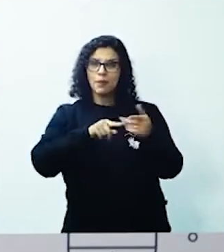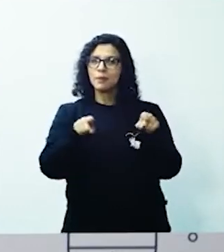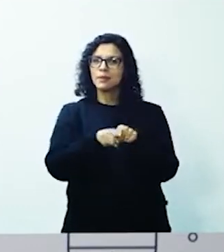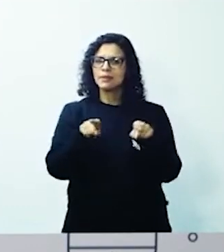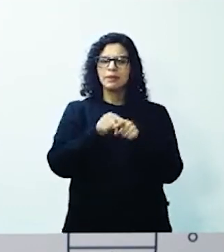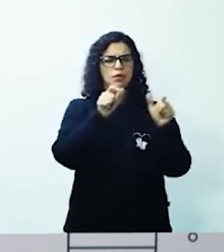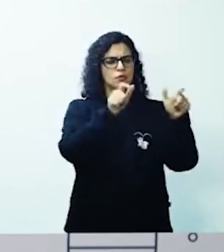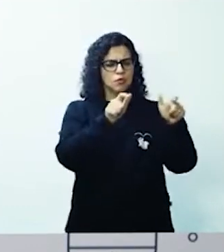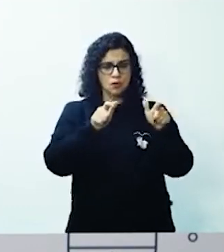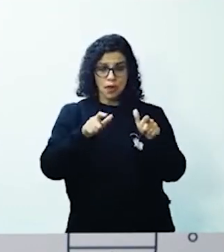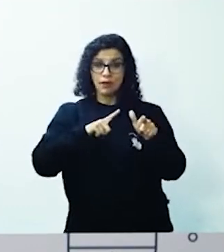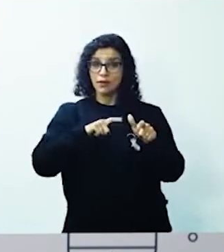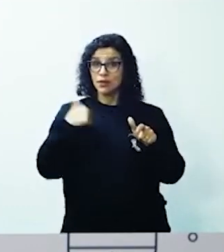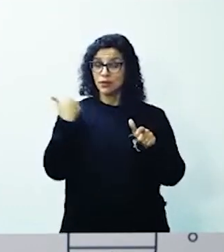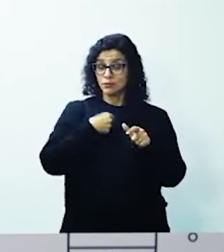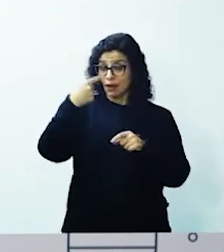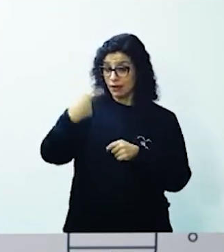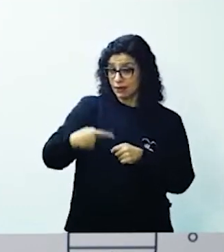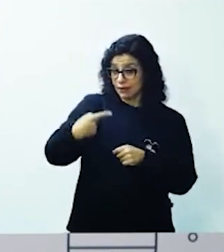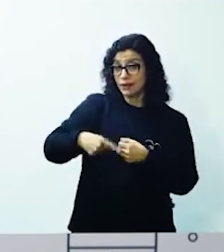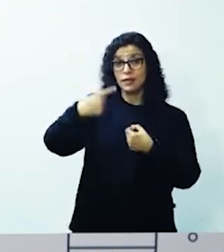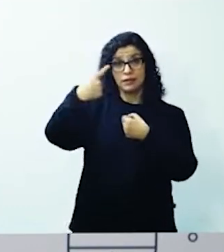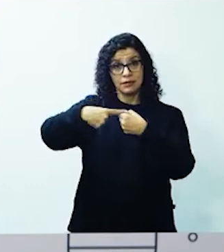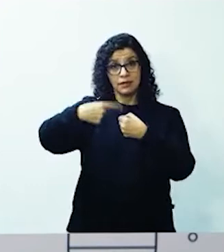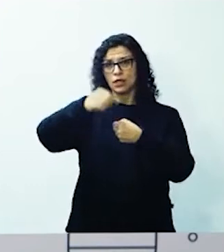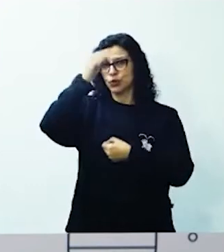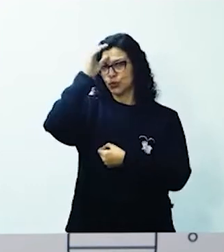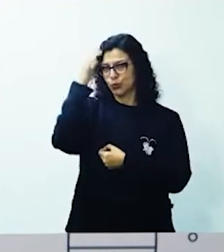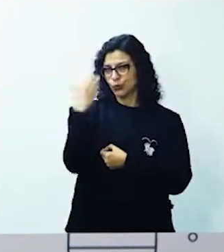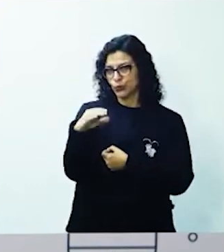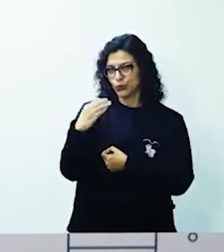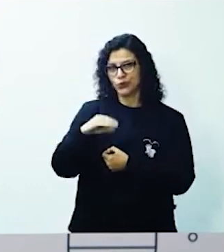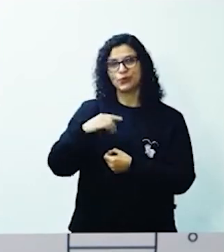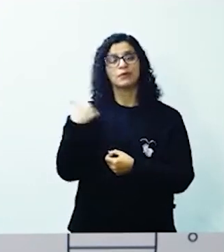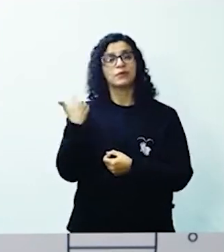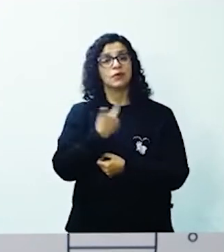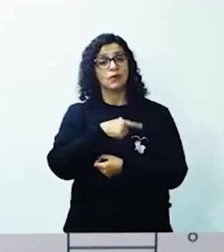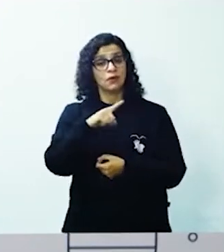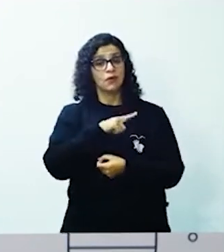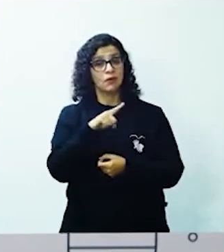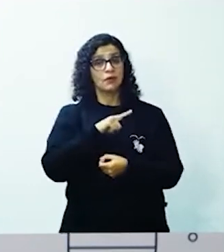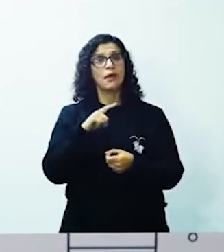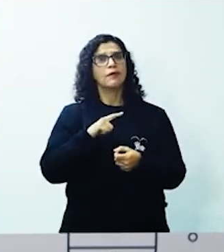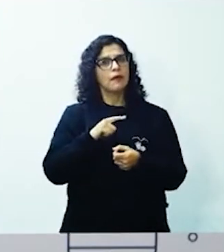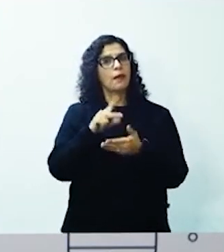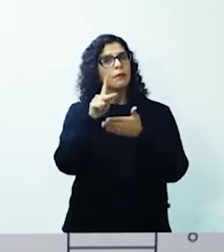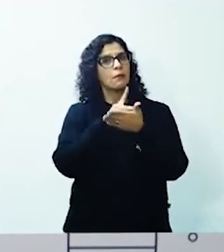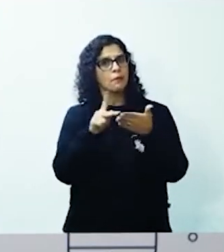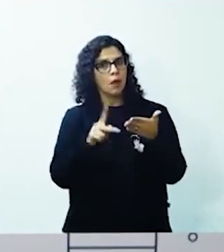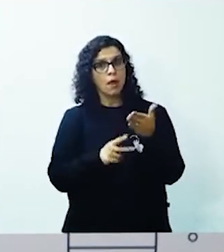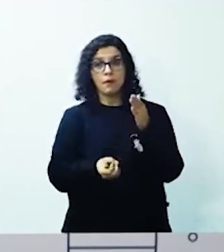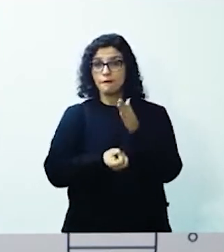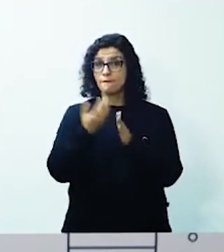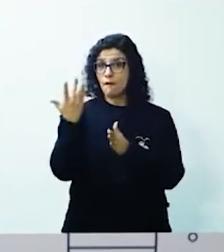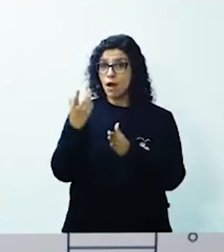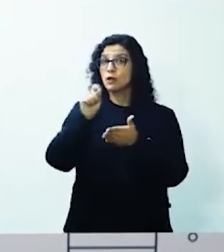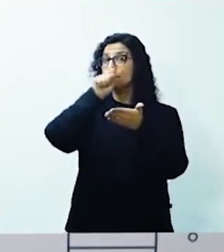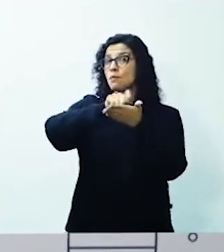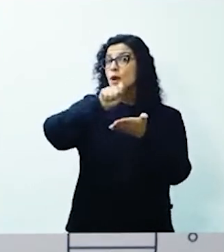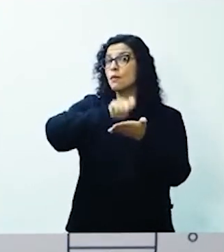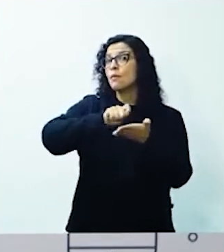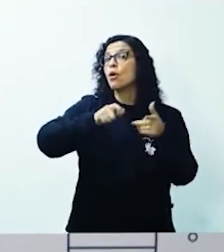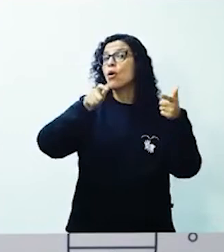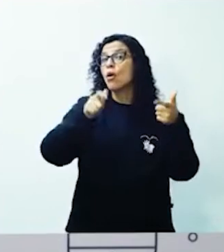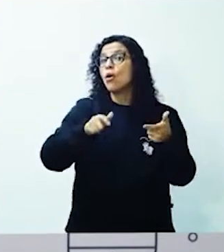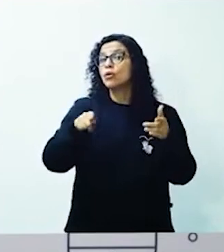tantos lugares, aqui na nossa cidade, na cidade de Curitiba, nós temos muitos poemas que estão escritos